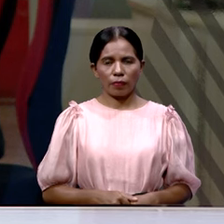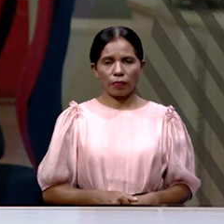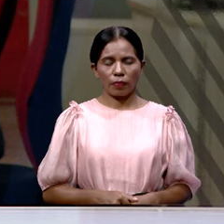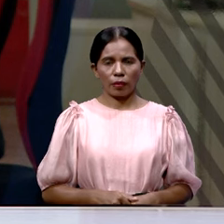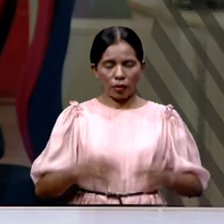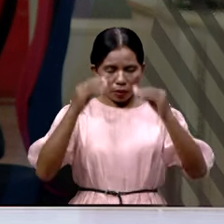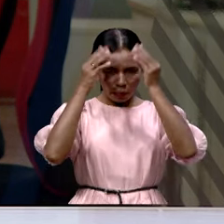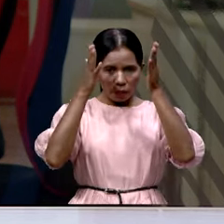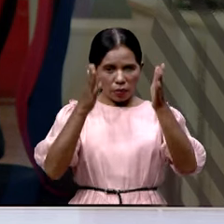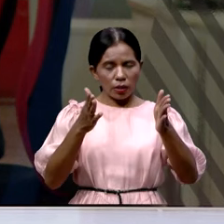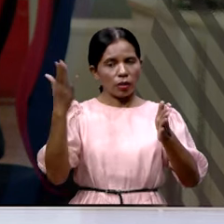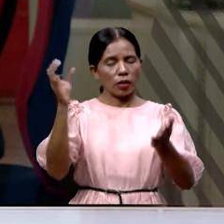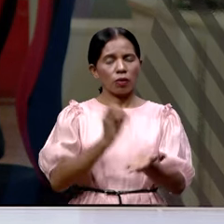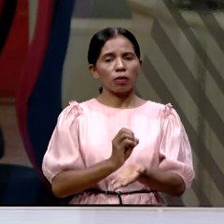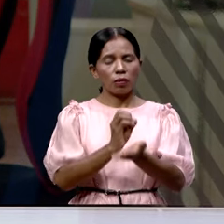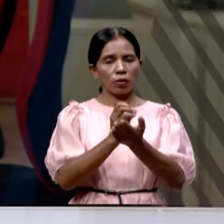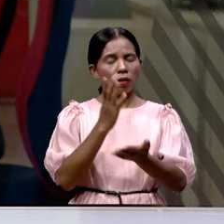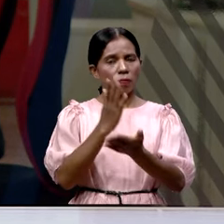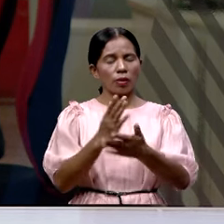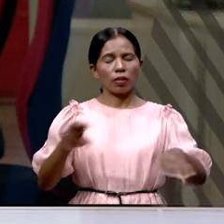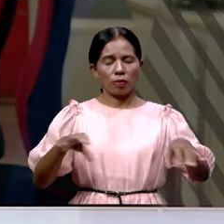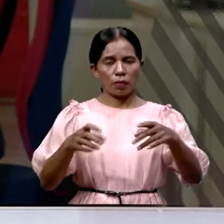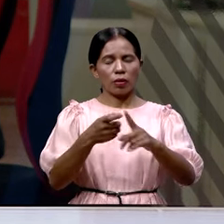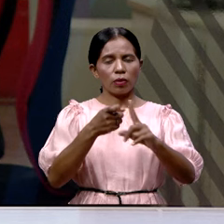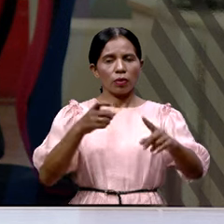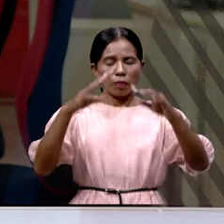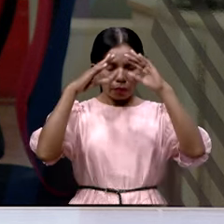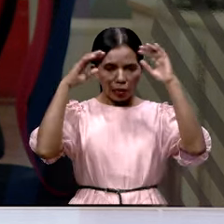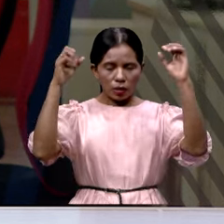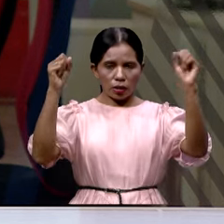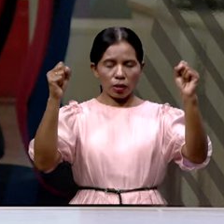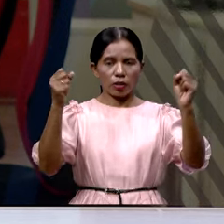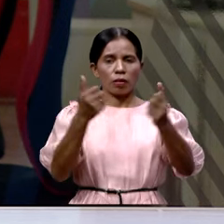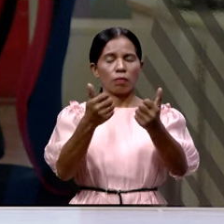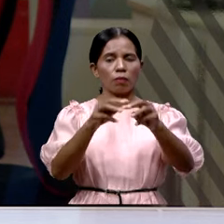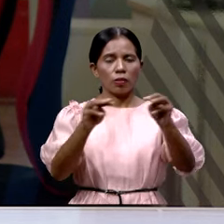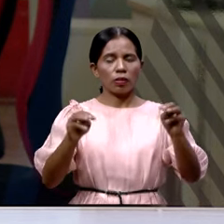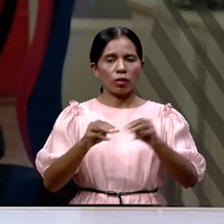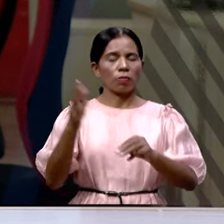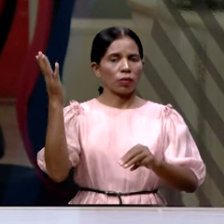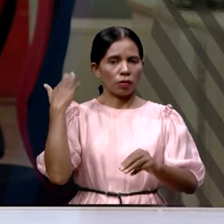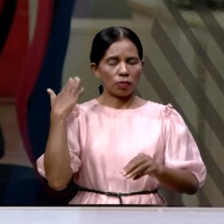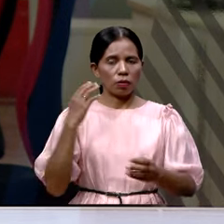Professor Balon e o Ecusi reta reforma obrigatória russi ex-presidente autoridade Reoa.